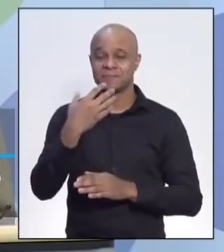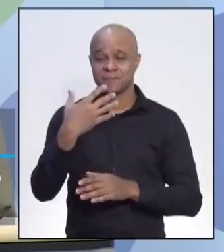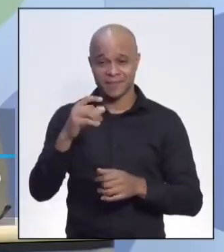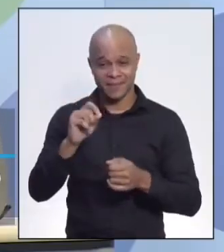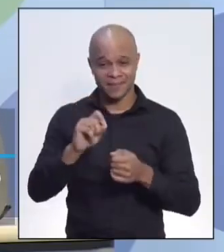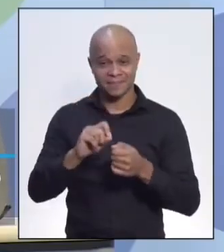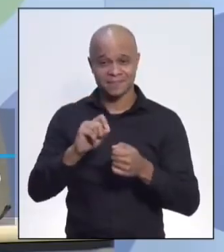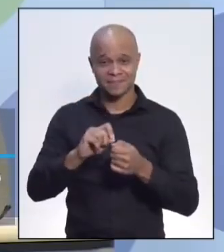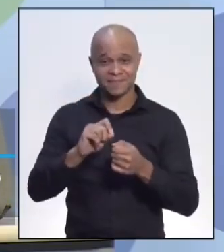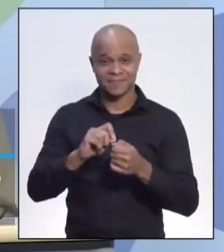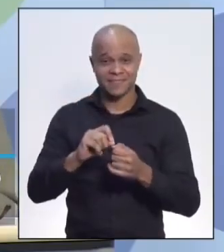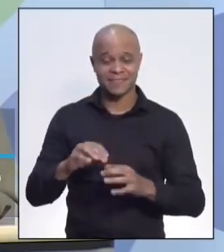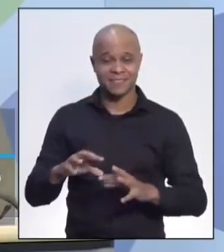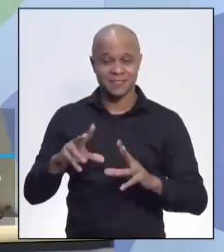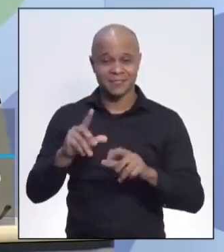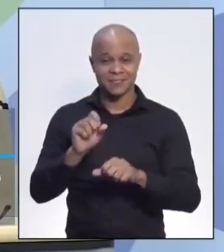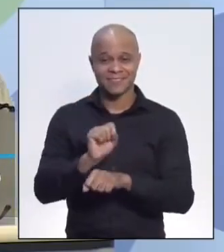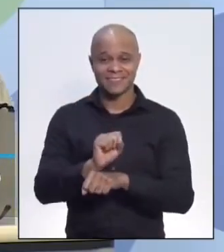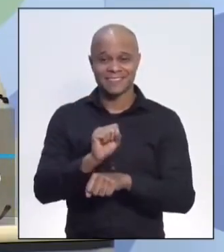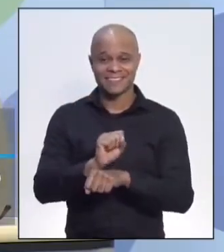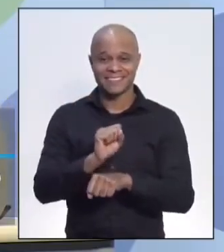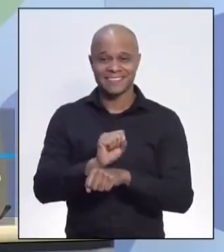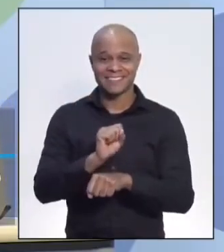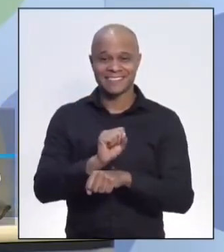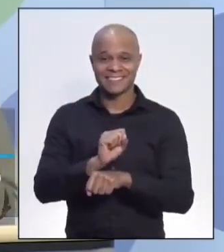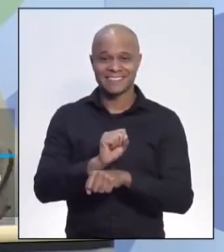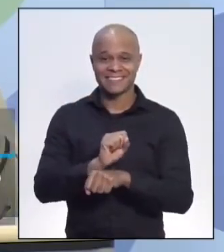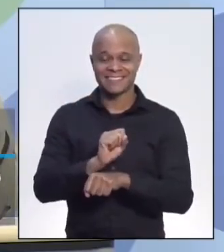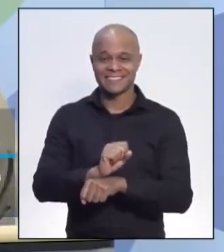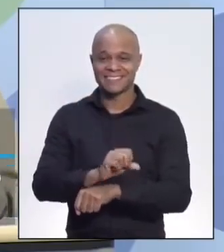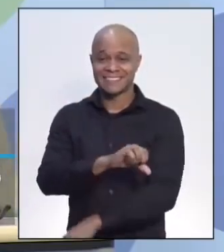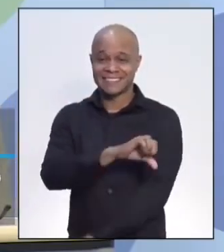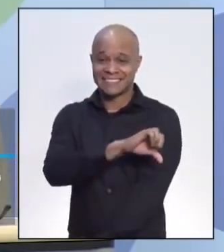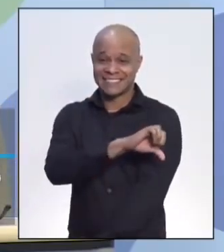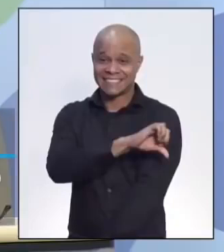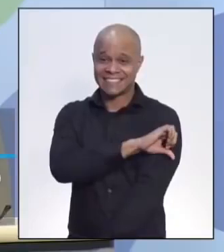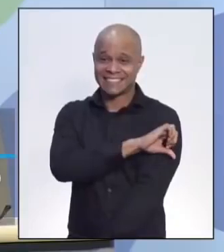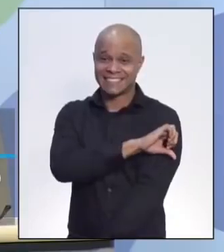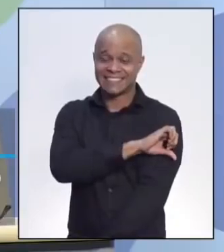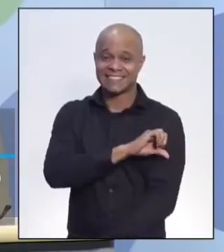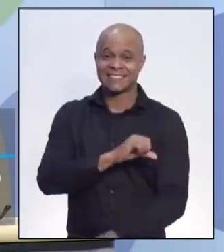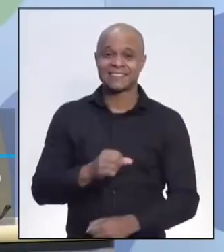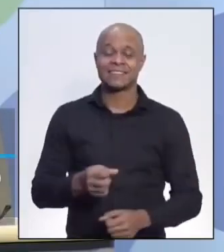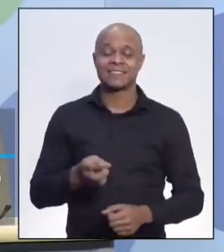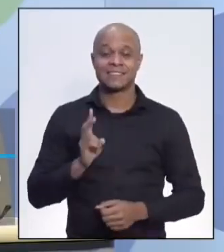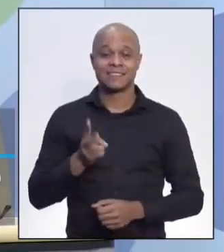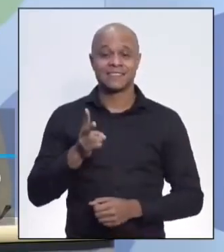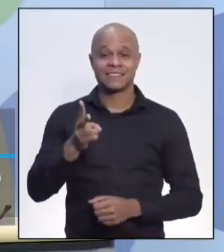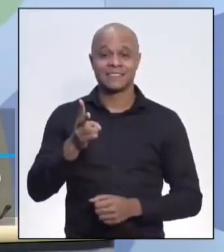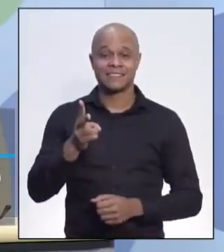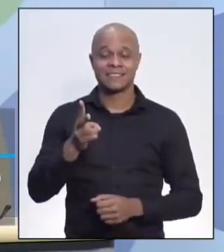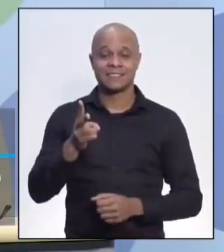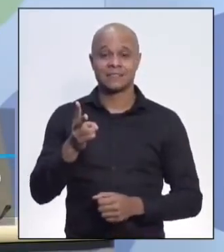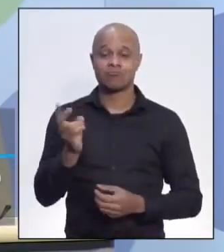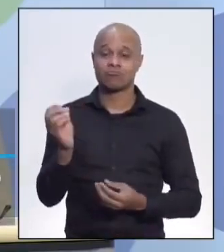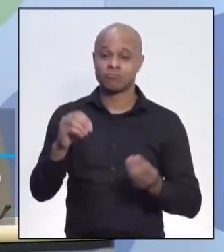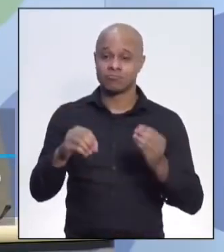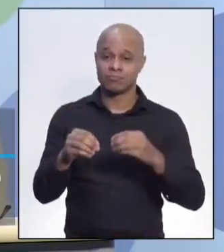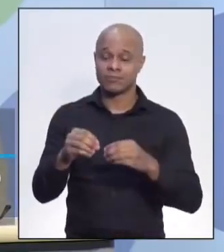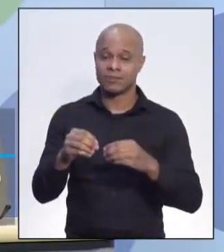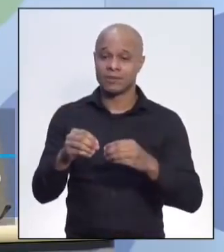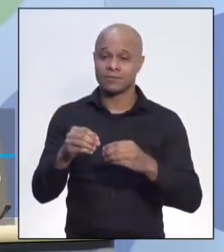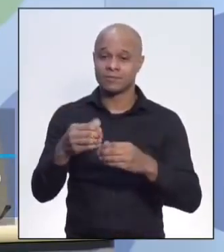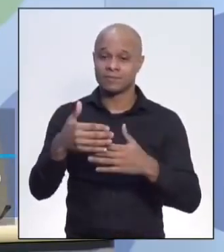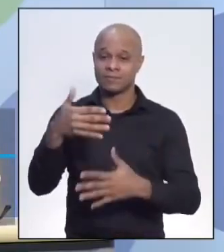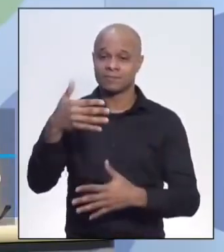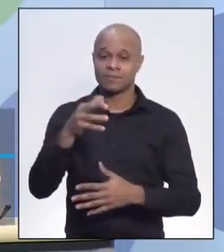coerentes dentro do que a gente espera do nono ano. Sempre que você for interagir, coloca de onde você está interagindo com a gente, coloca o